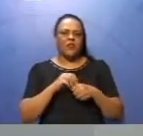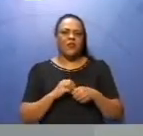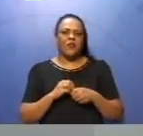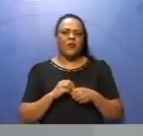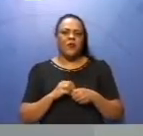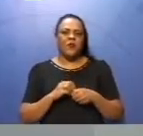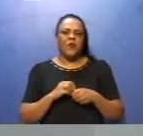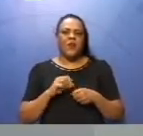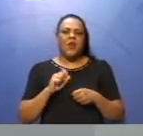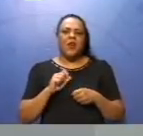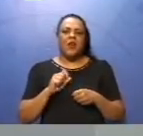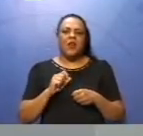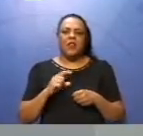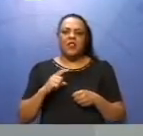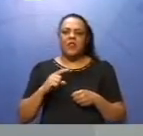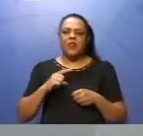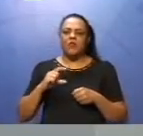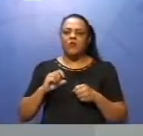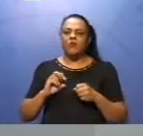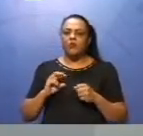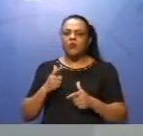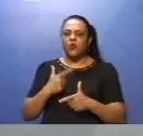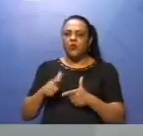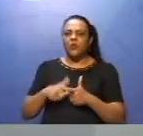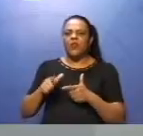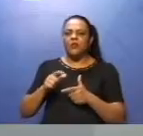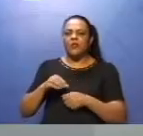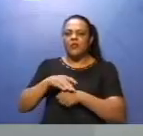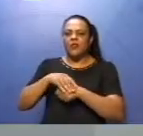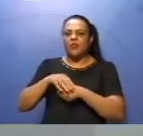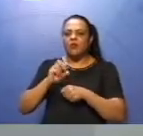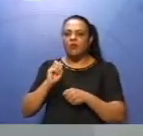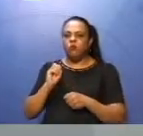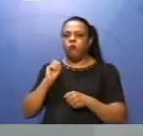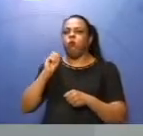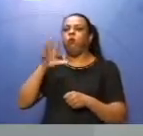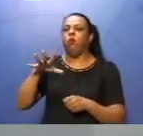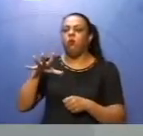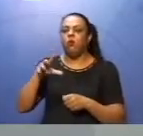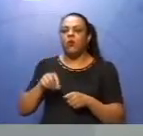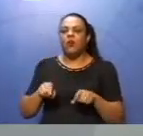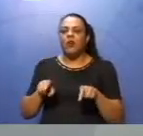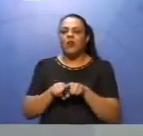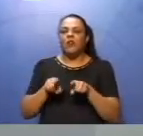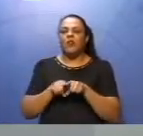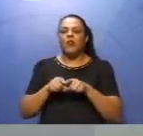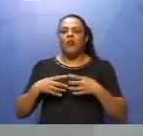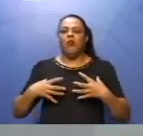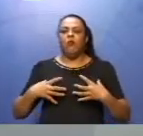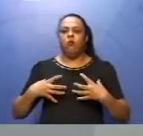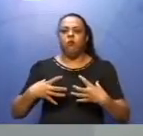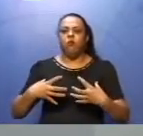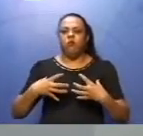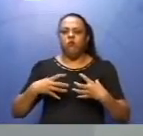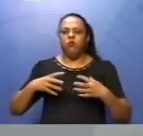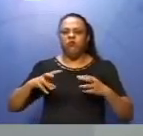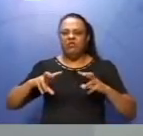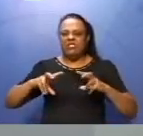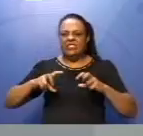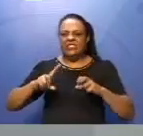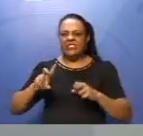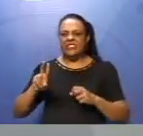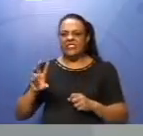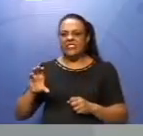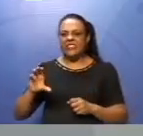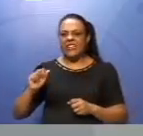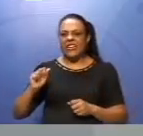desencadear uma resposta imunológica. Aí nós vamos ter a produção de muco, a estimulação de várias células